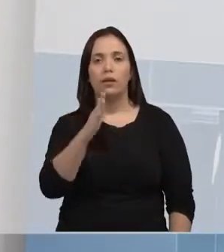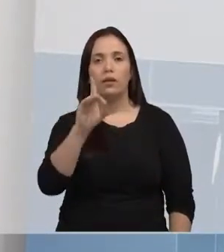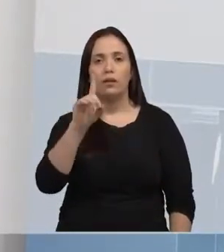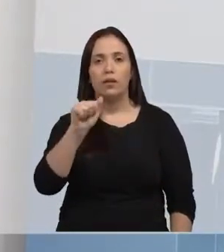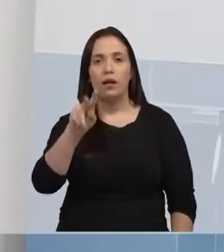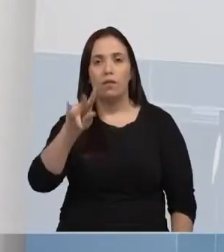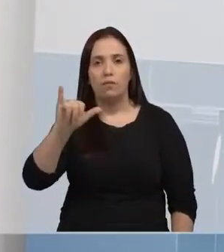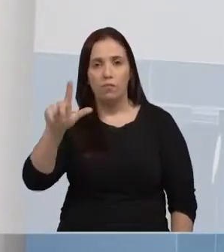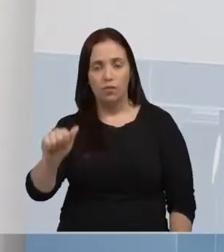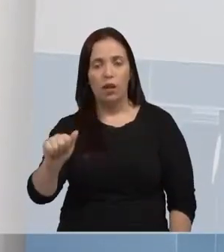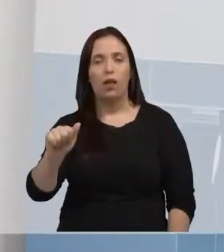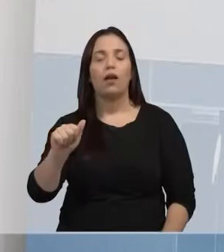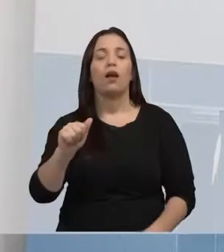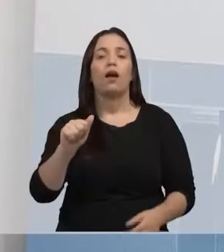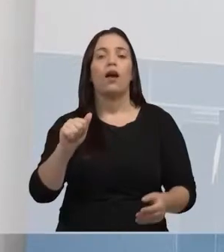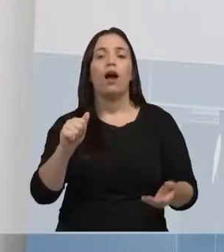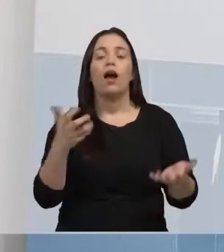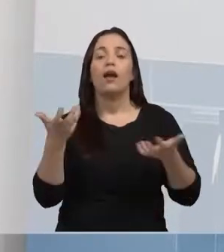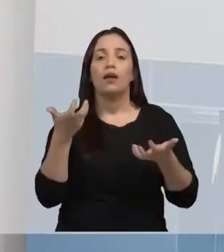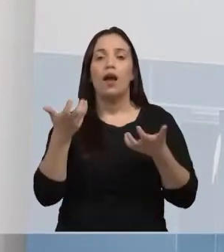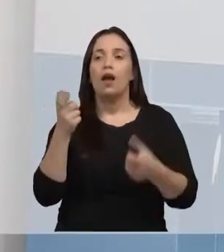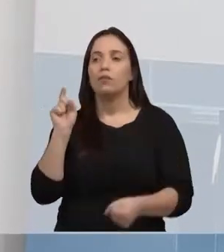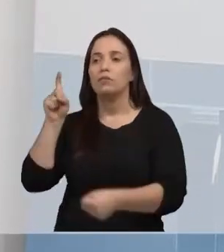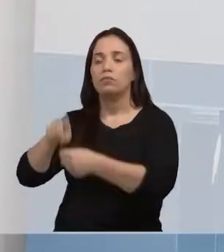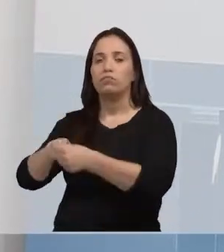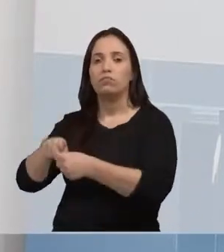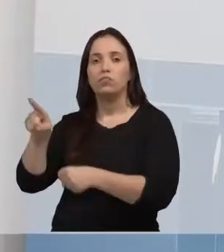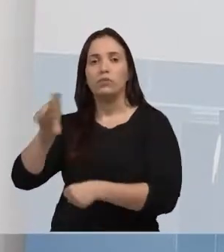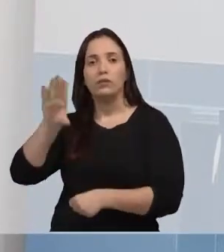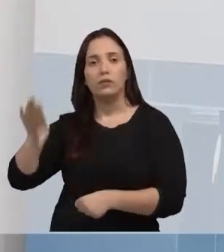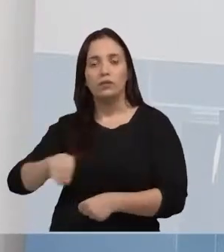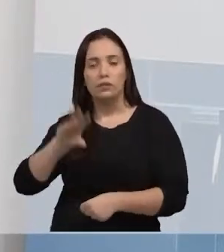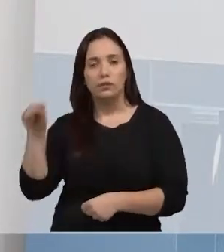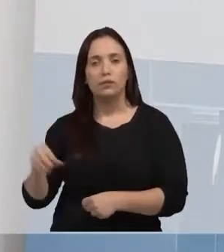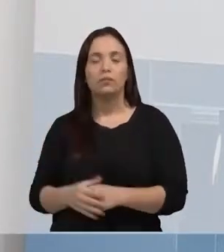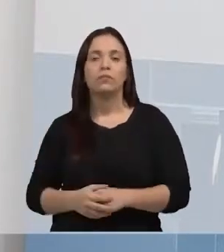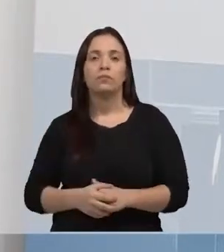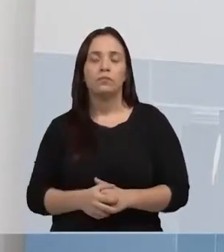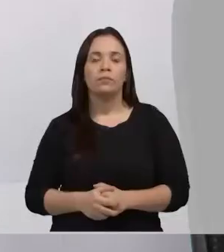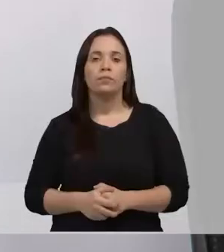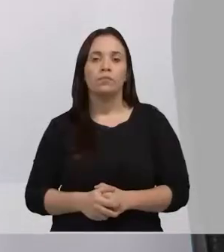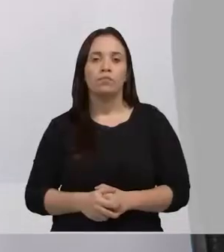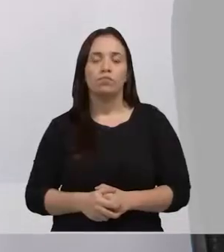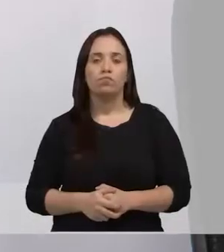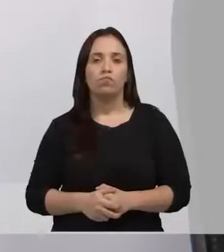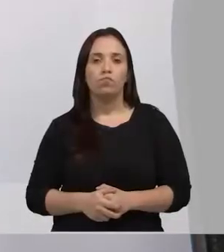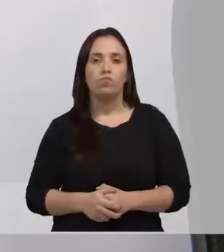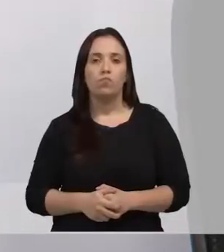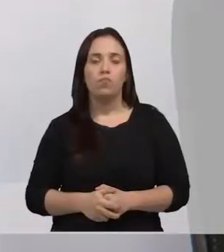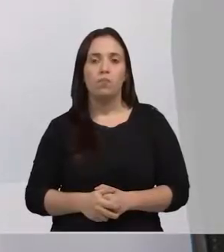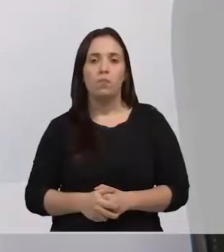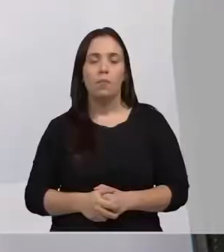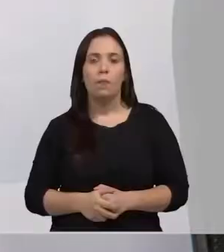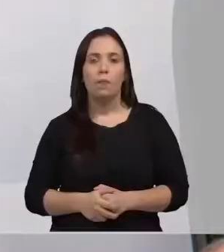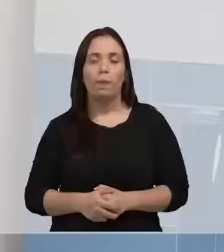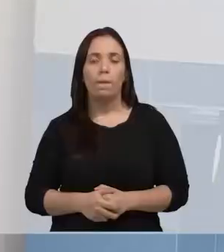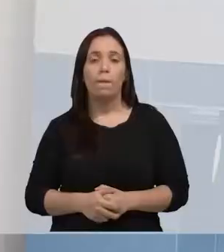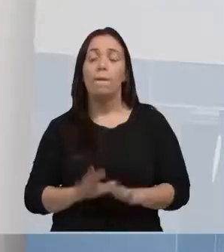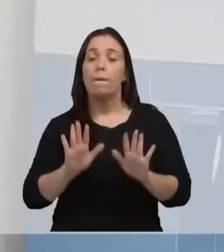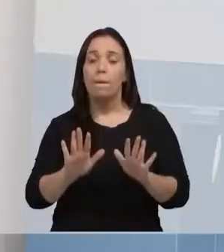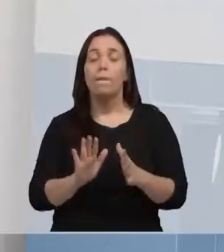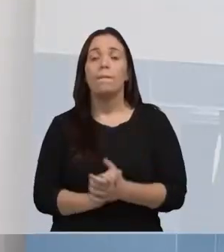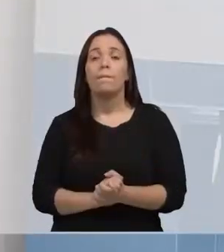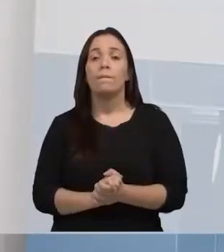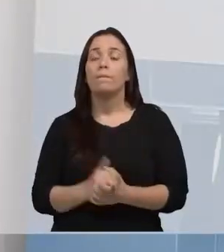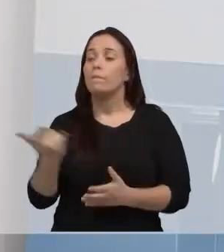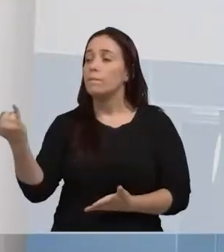Dávila, né? Uhum. E lance e apoie a candidatura do Ciro, é isso? Que tem ressonância internamente. Mas me diga... Manuela Dávila.